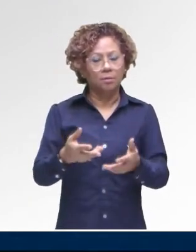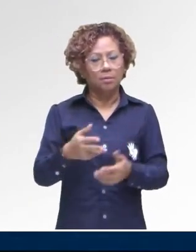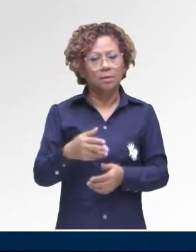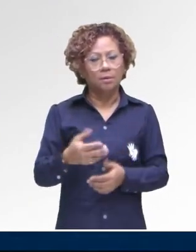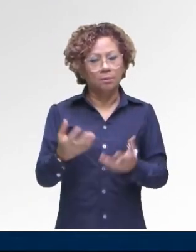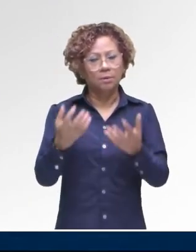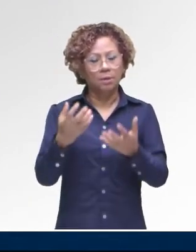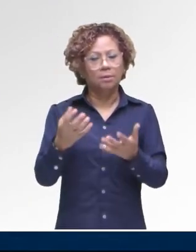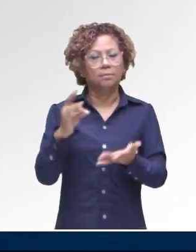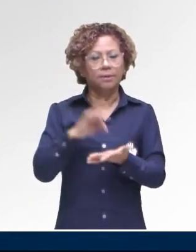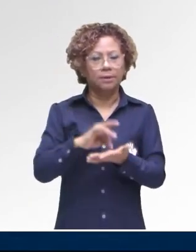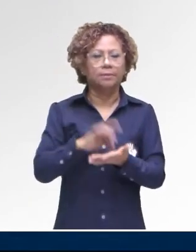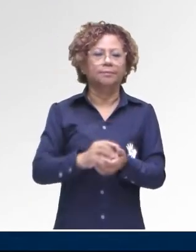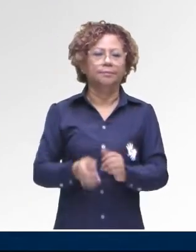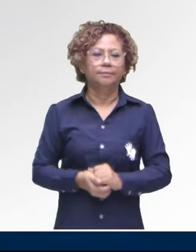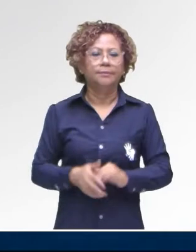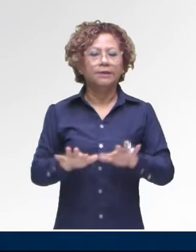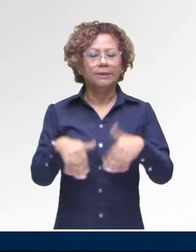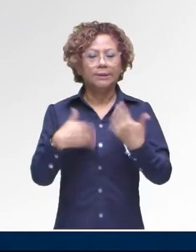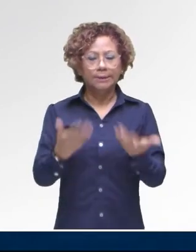as retas são figuras